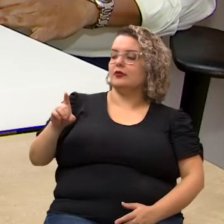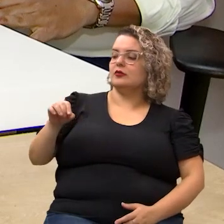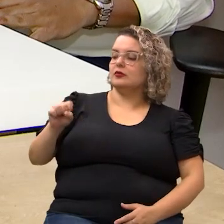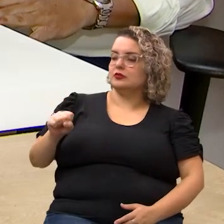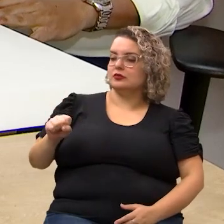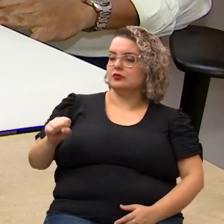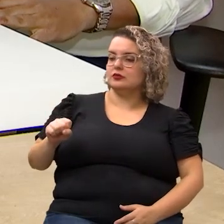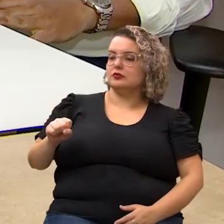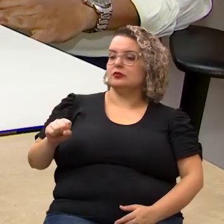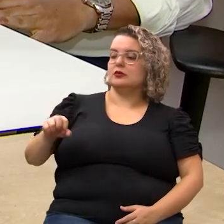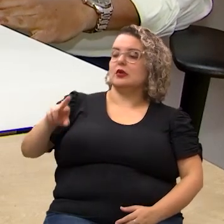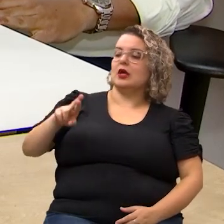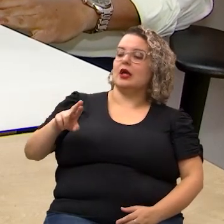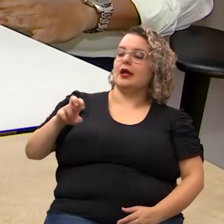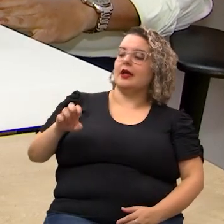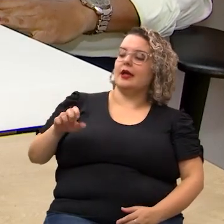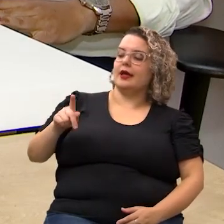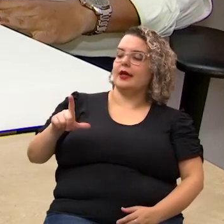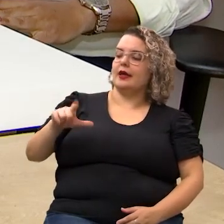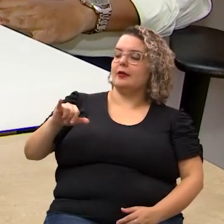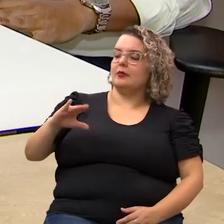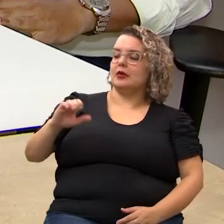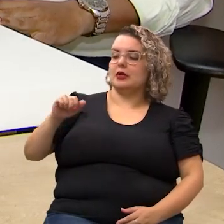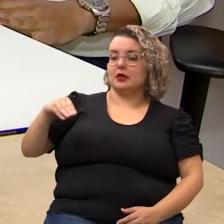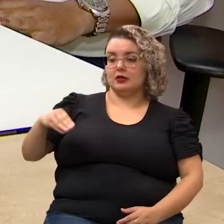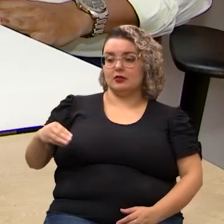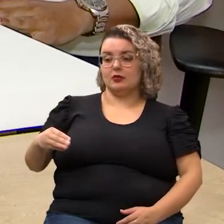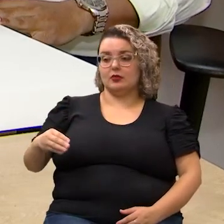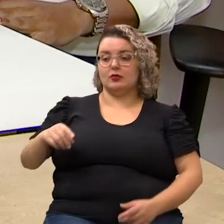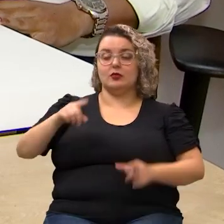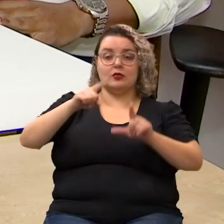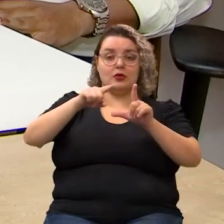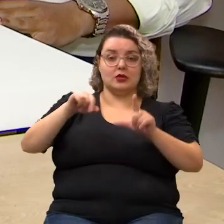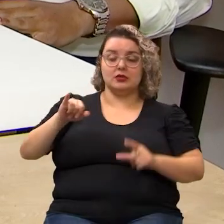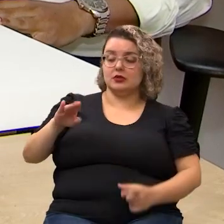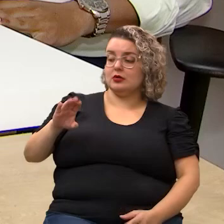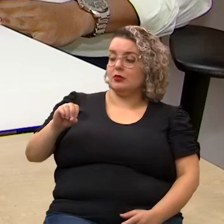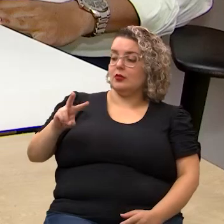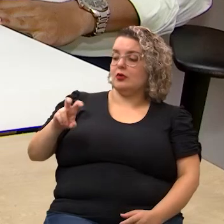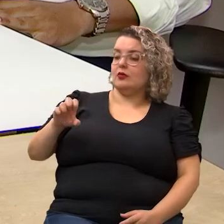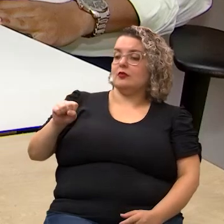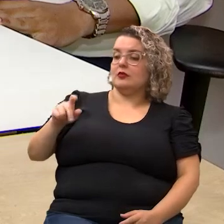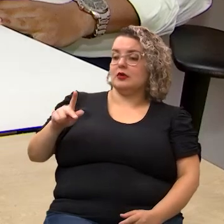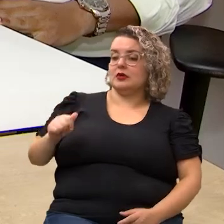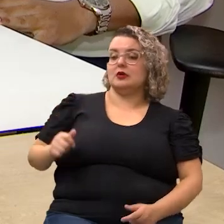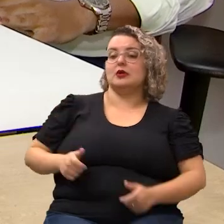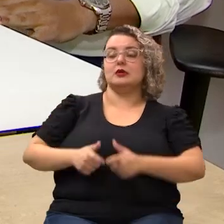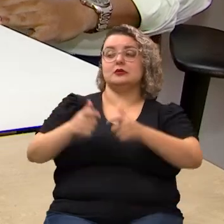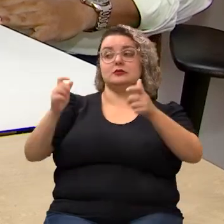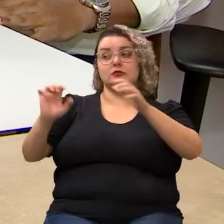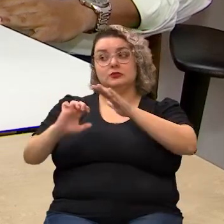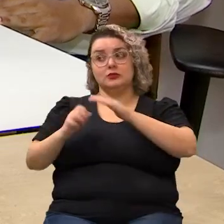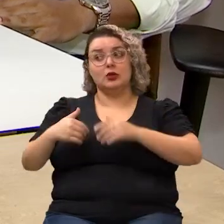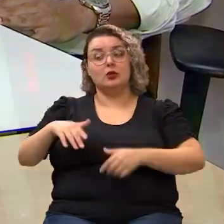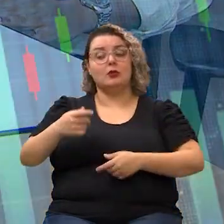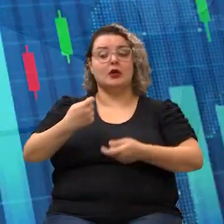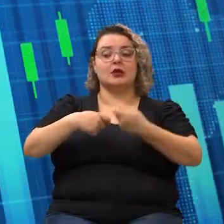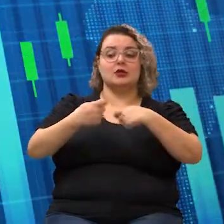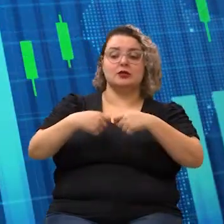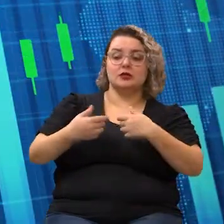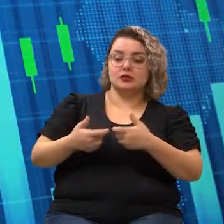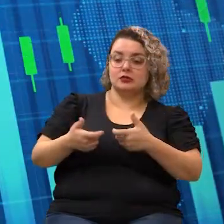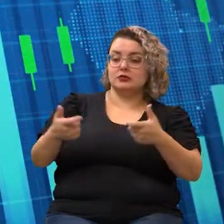fundos que replicam o índice Ibovespa. Sabe quando eu disse que as maiores empresas com mais